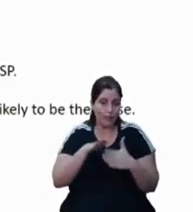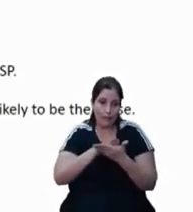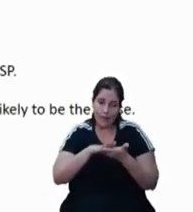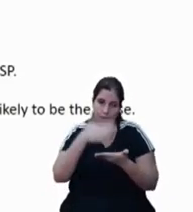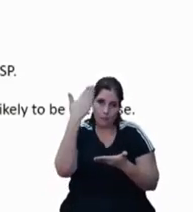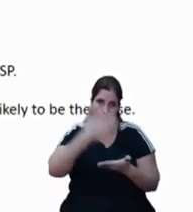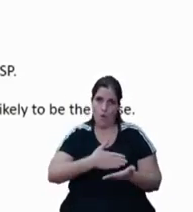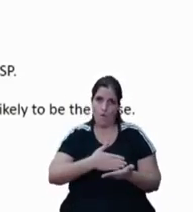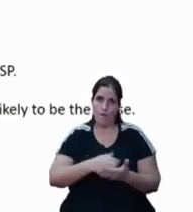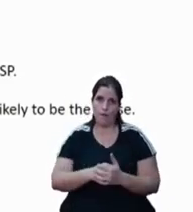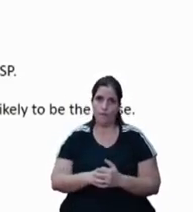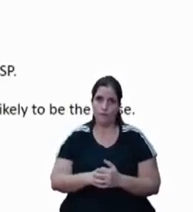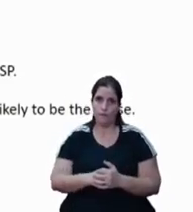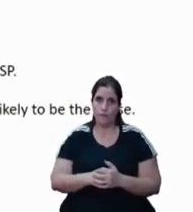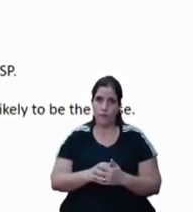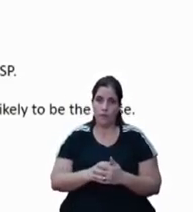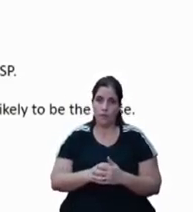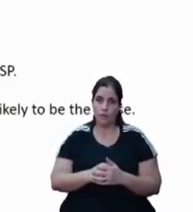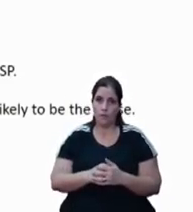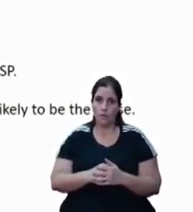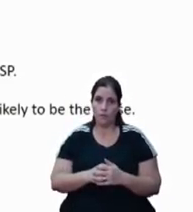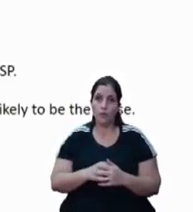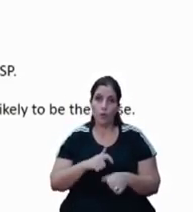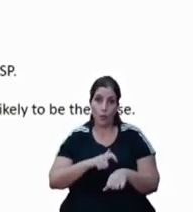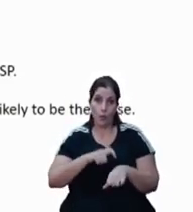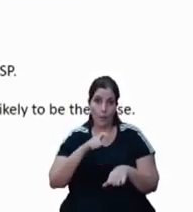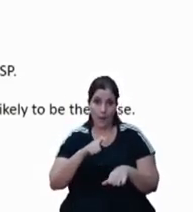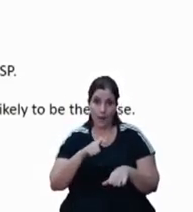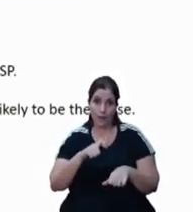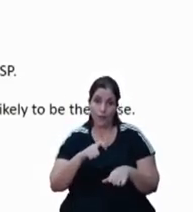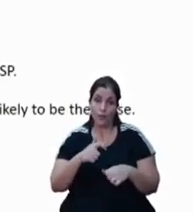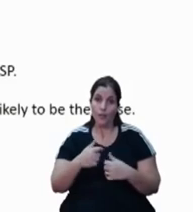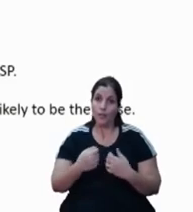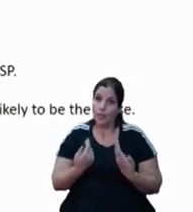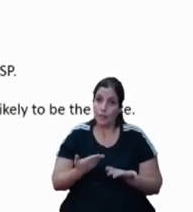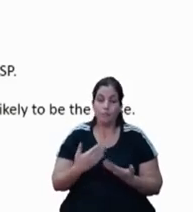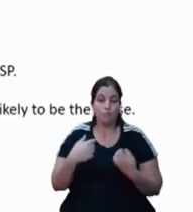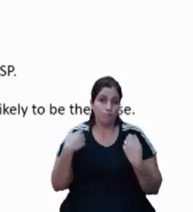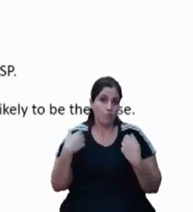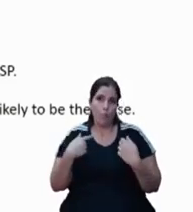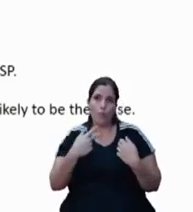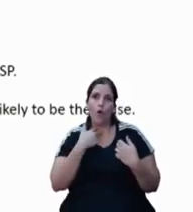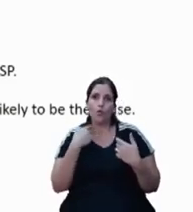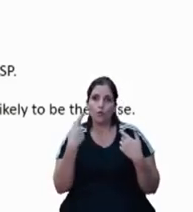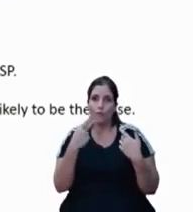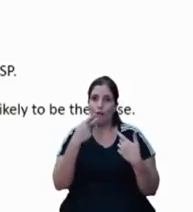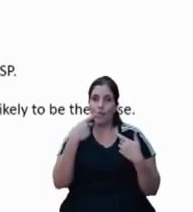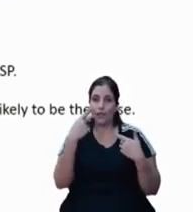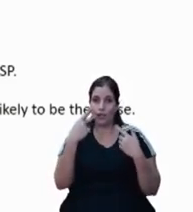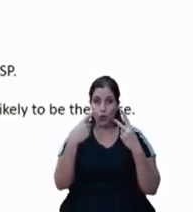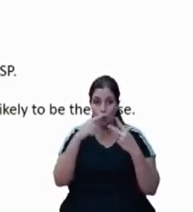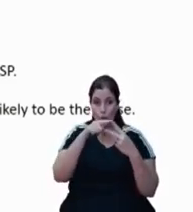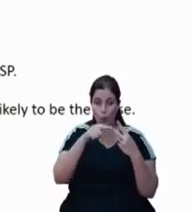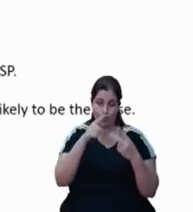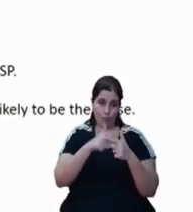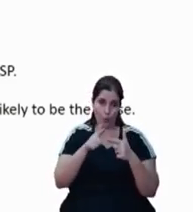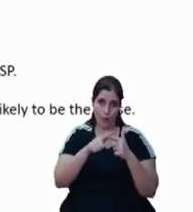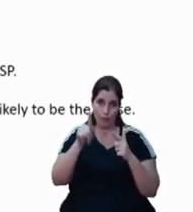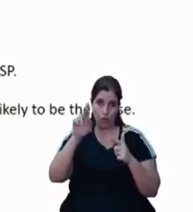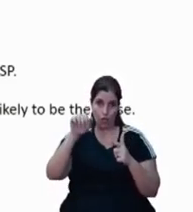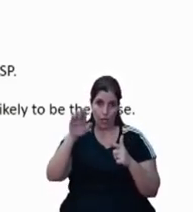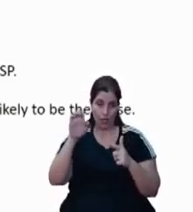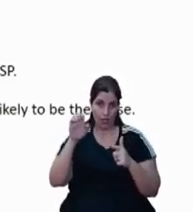disso. Portanto, no momento, eu seria cético que duas mutações gênicas separadas estivessem causando HSP. Em